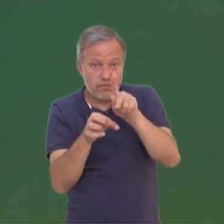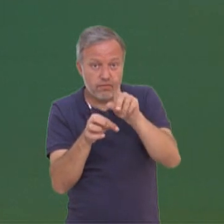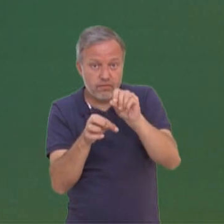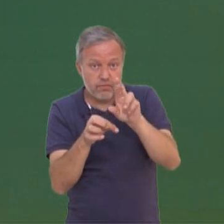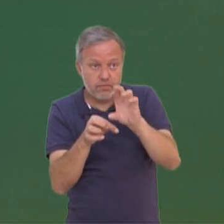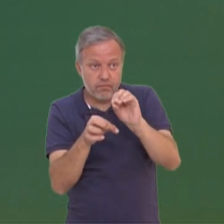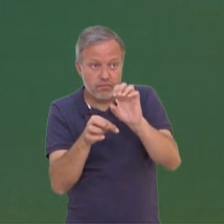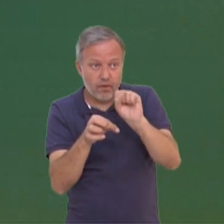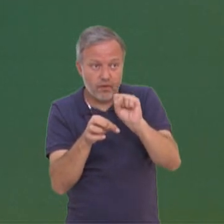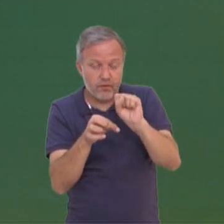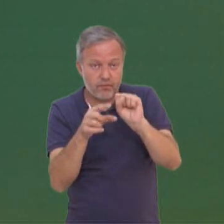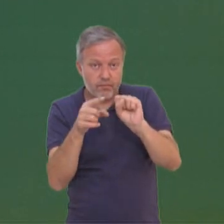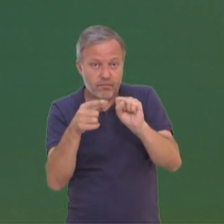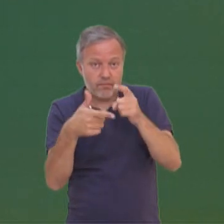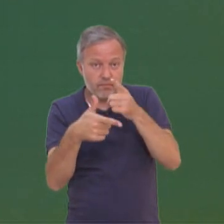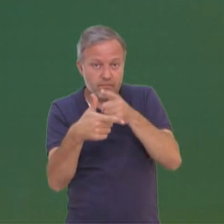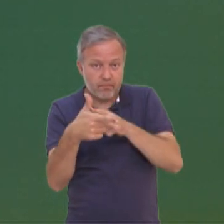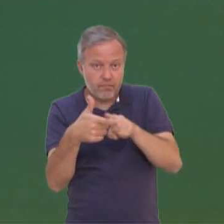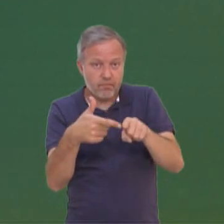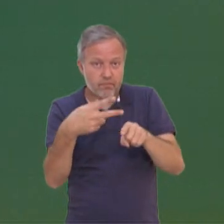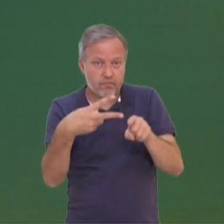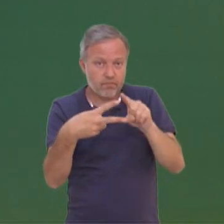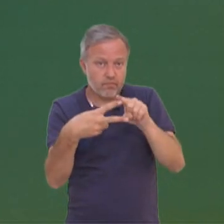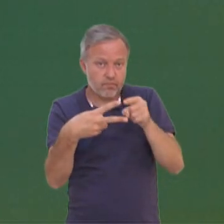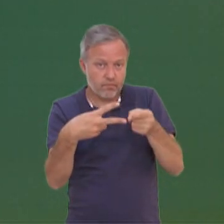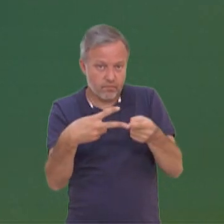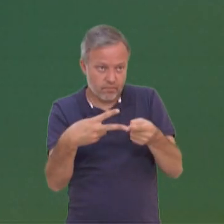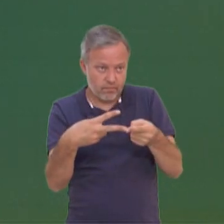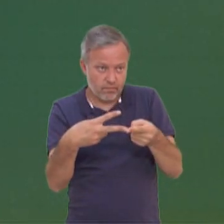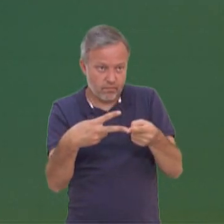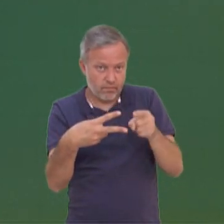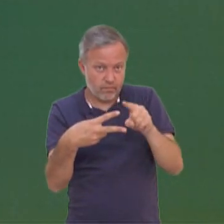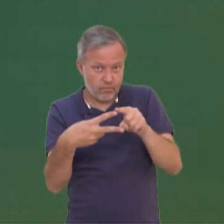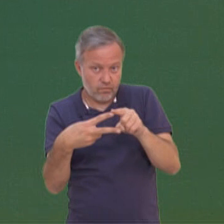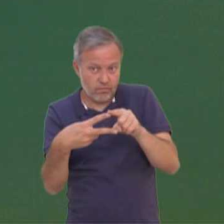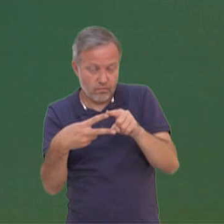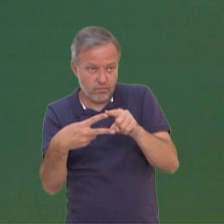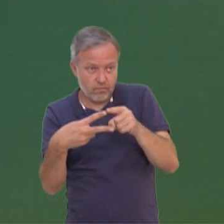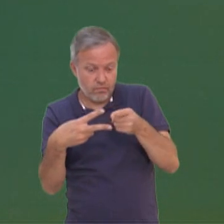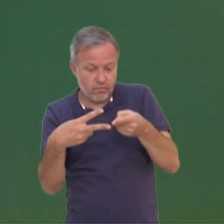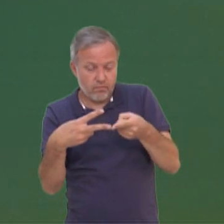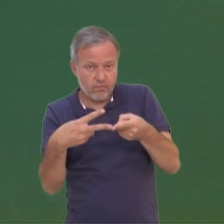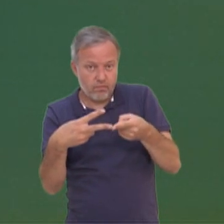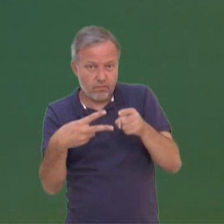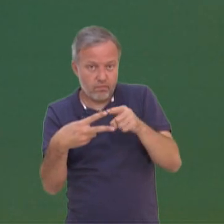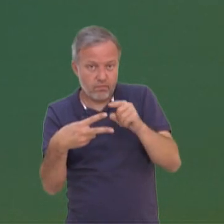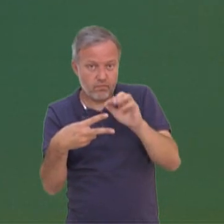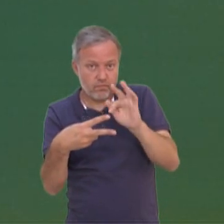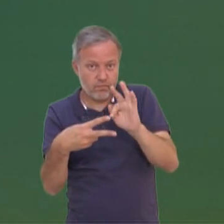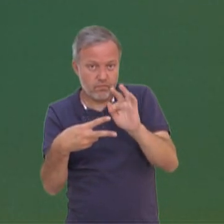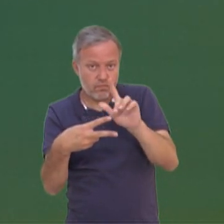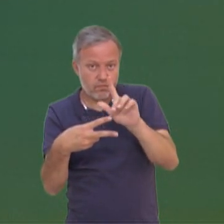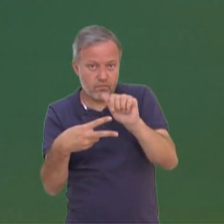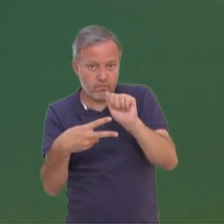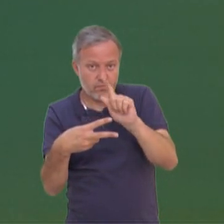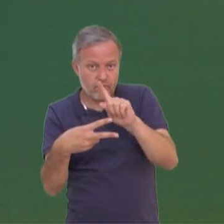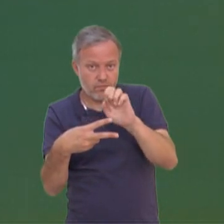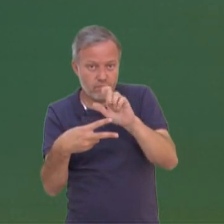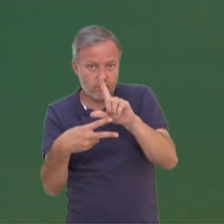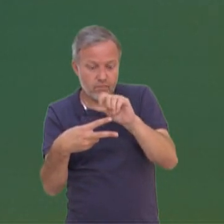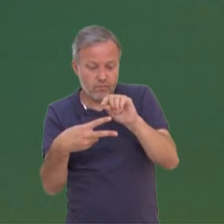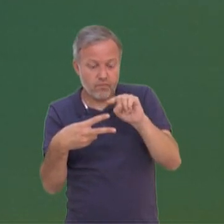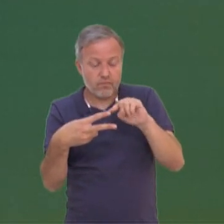em dois grupos. Um grupo que os esporos tinham o flagelo e um grupo que os esporos perdem o